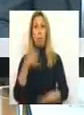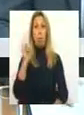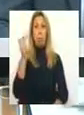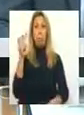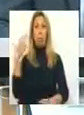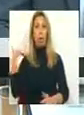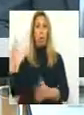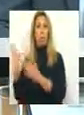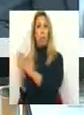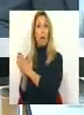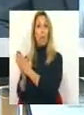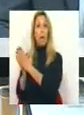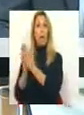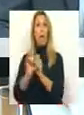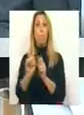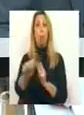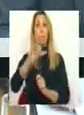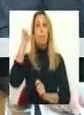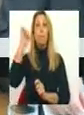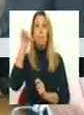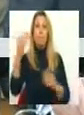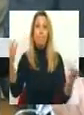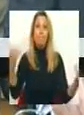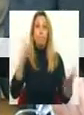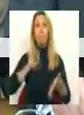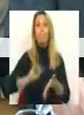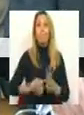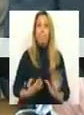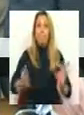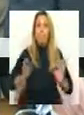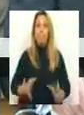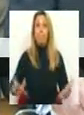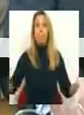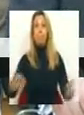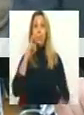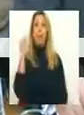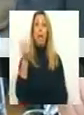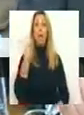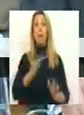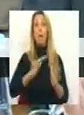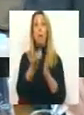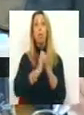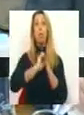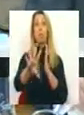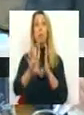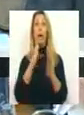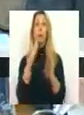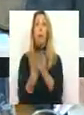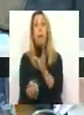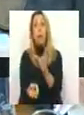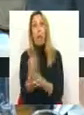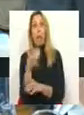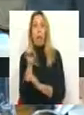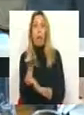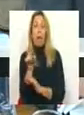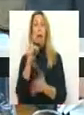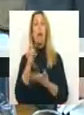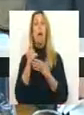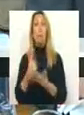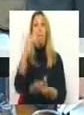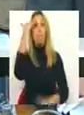também a necessidade de revisão do despacho que lhe deu origem. E a minha pergunta concreta é se o Senhor Ministro vai,